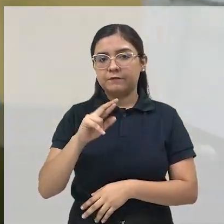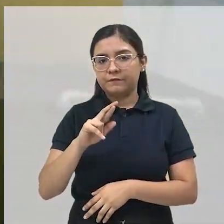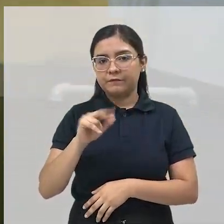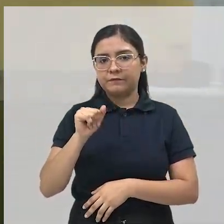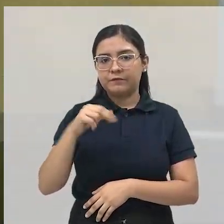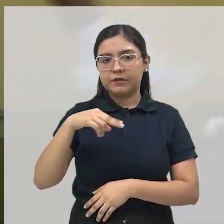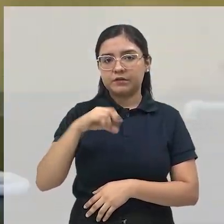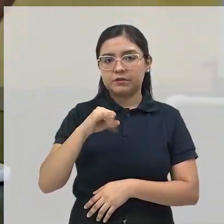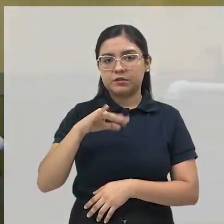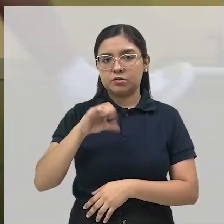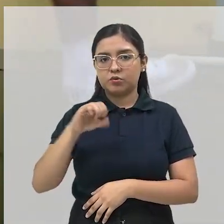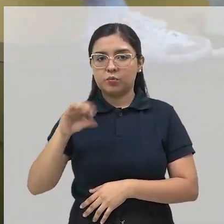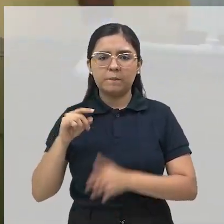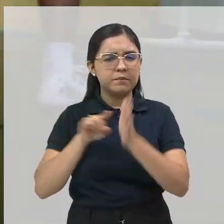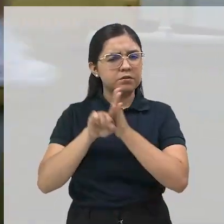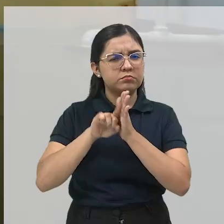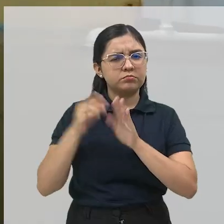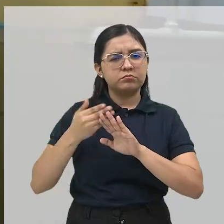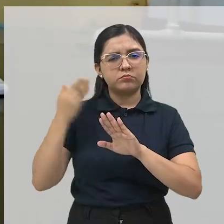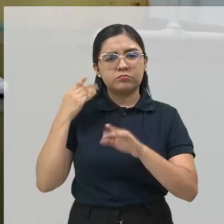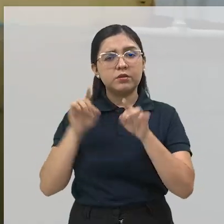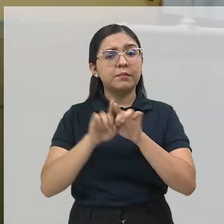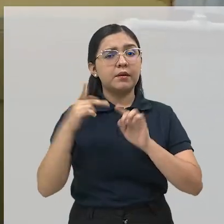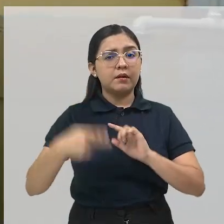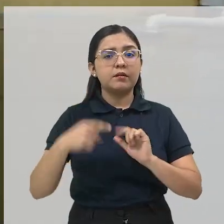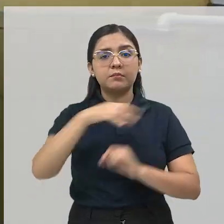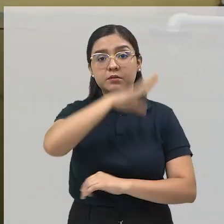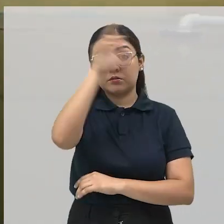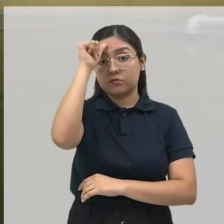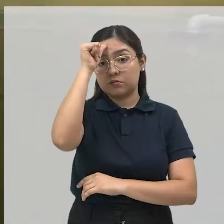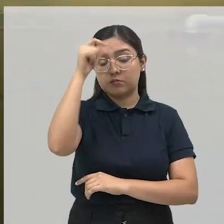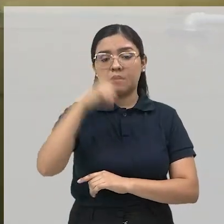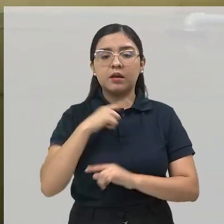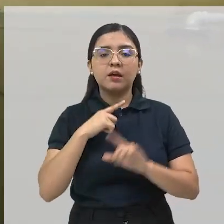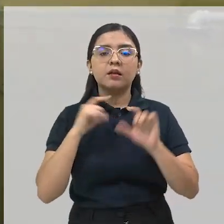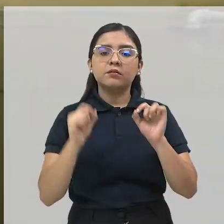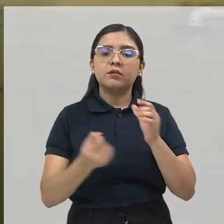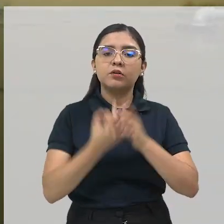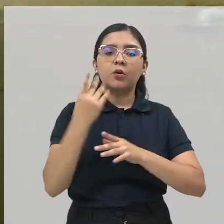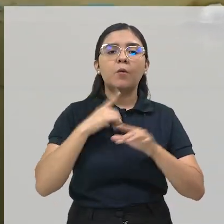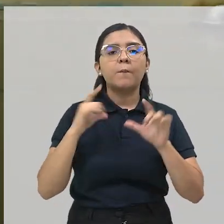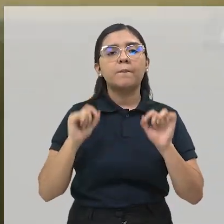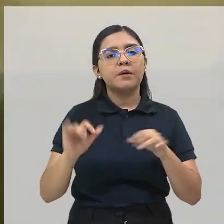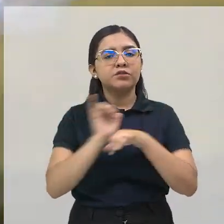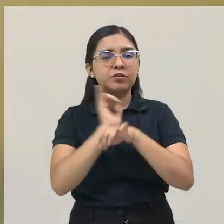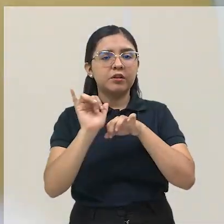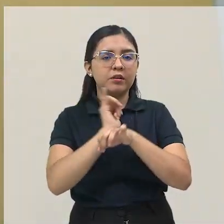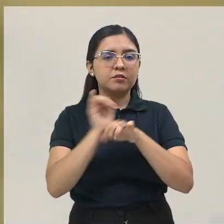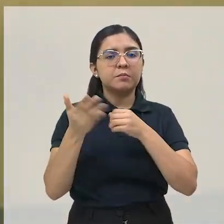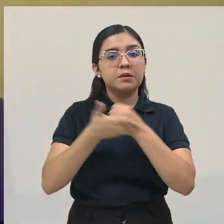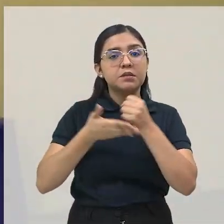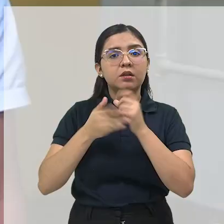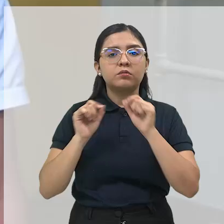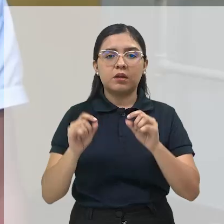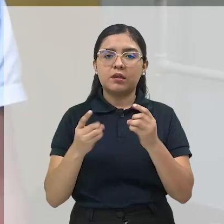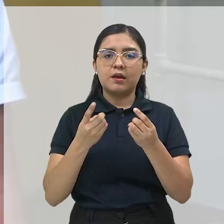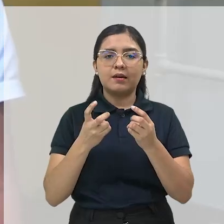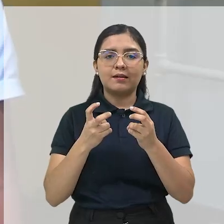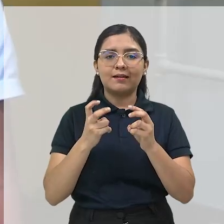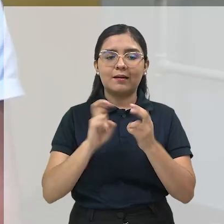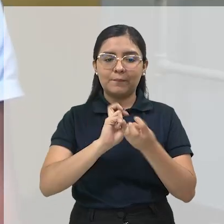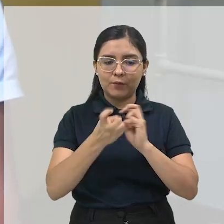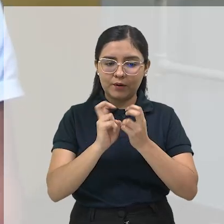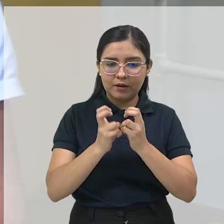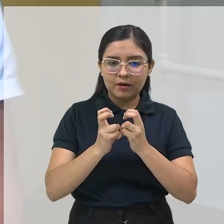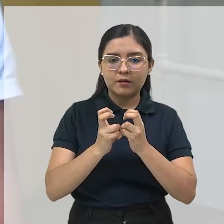foi pesquisador daquela época, que também é amazonense, ele sistematizou uma técnica baseada na capoeira, nos